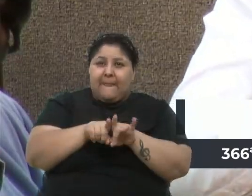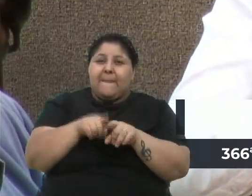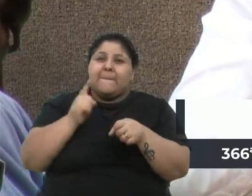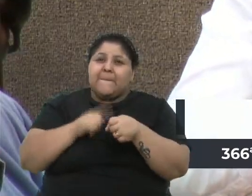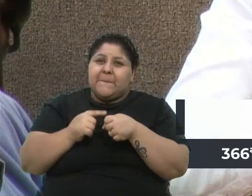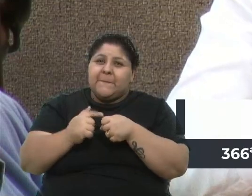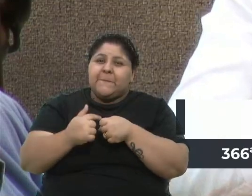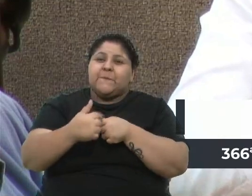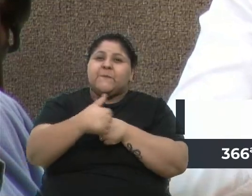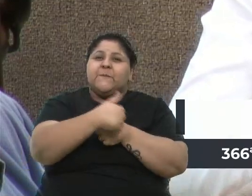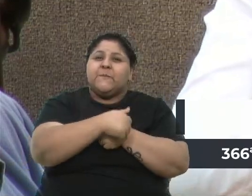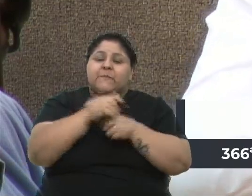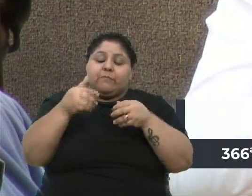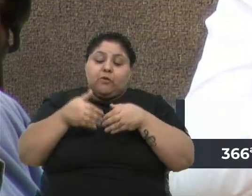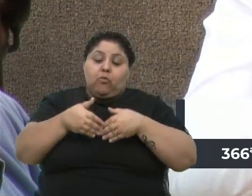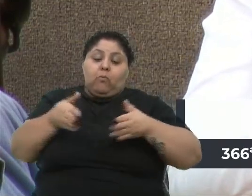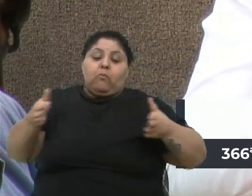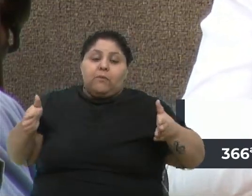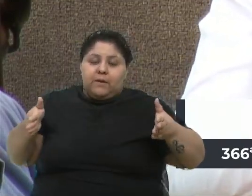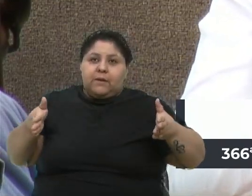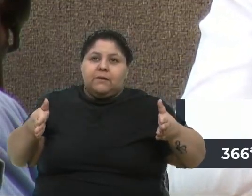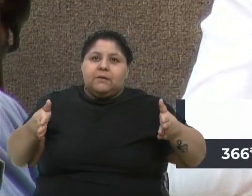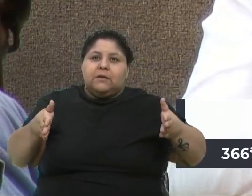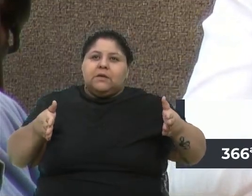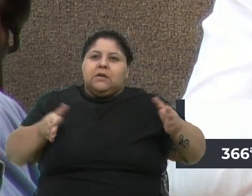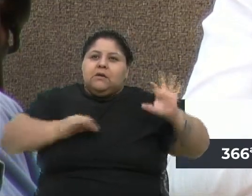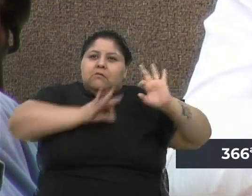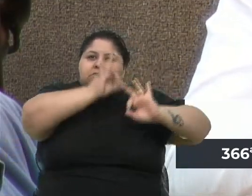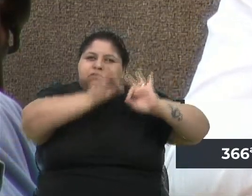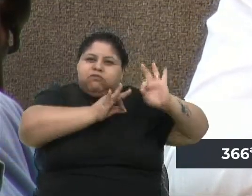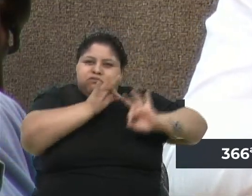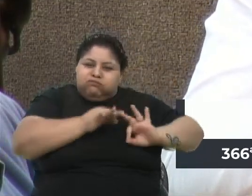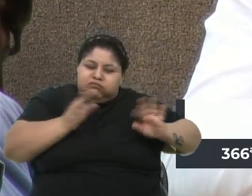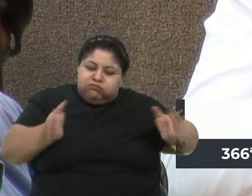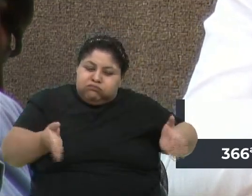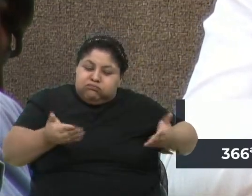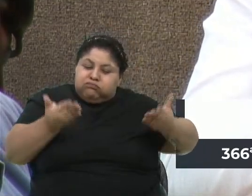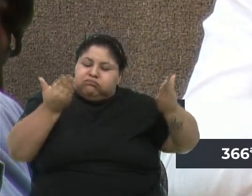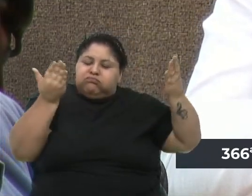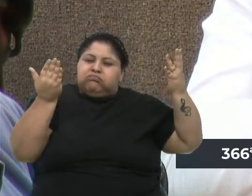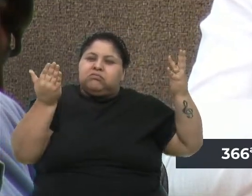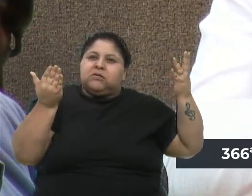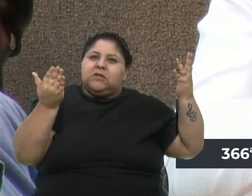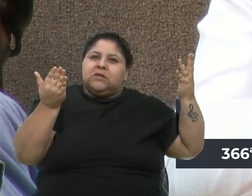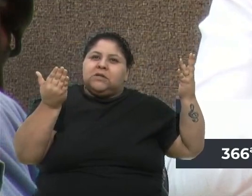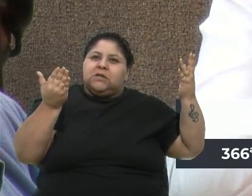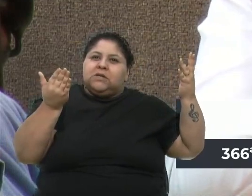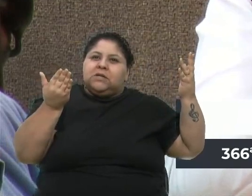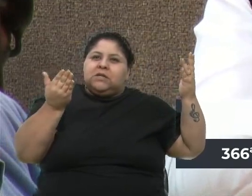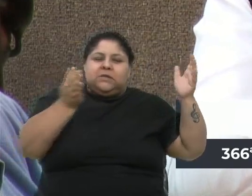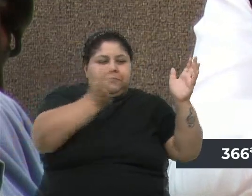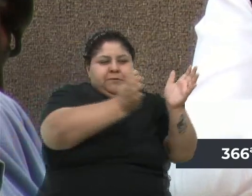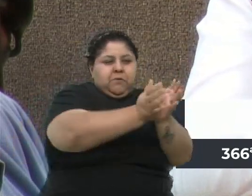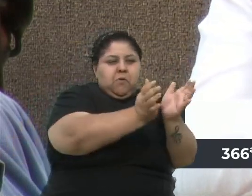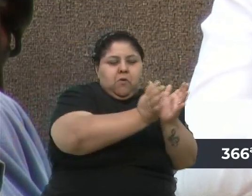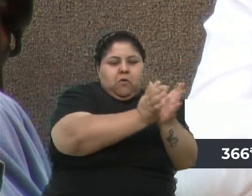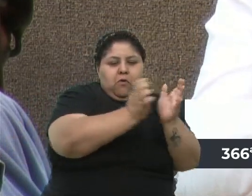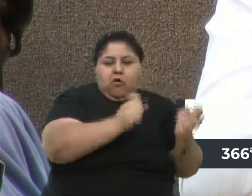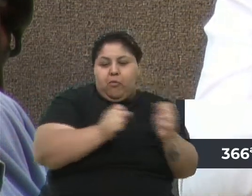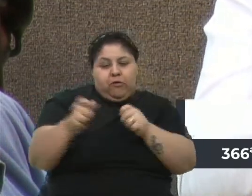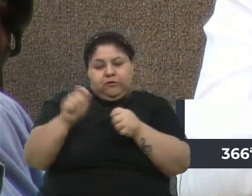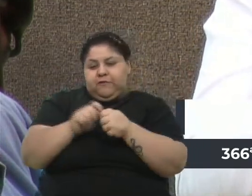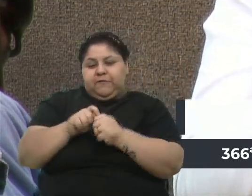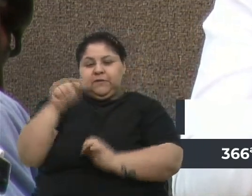forma, se coloque à disposição para fomentar do que esses times, clubes possam estar aqui